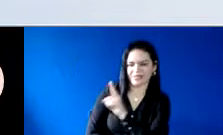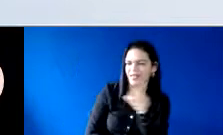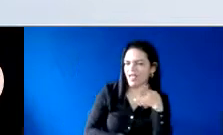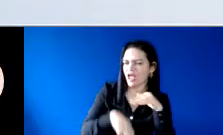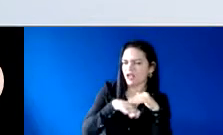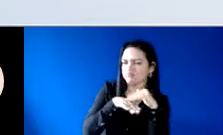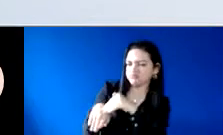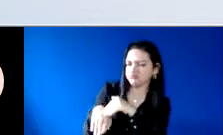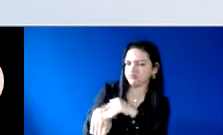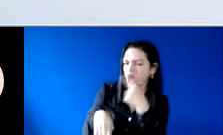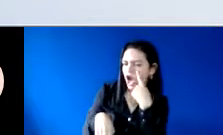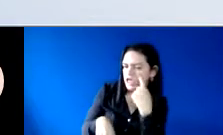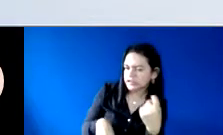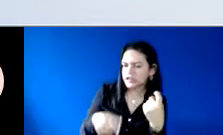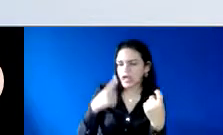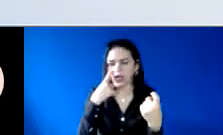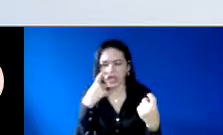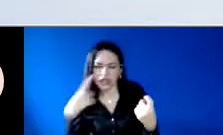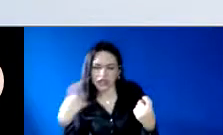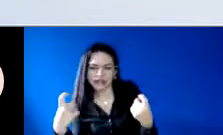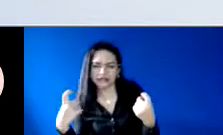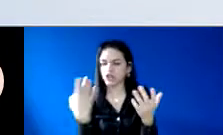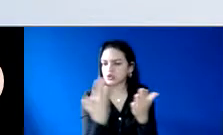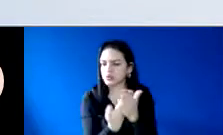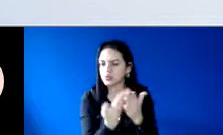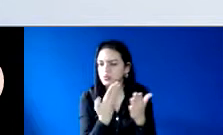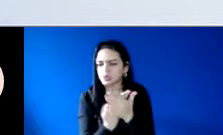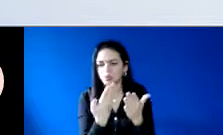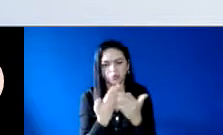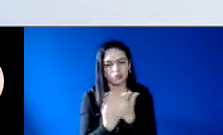de interesses respaldado por estudos sem rigor